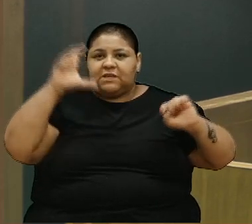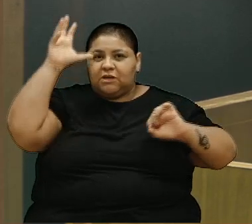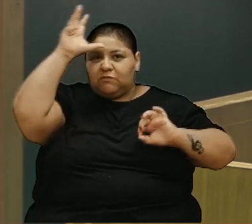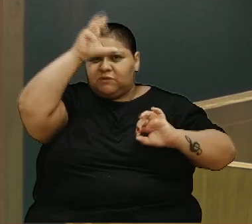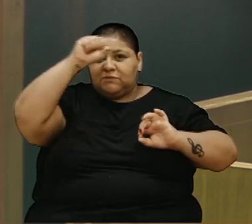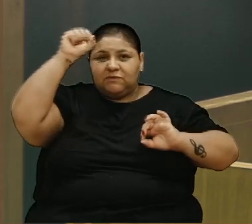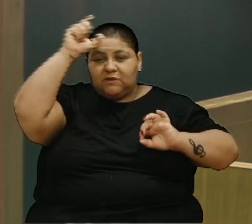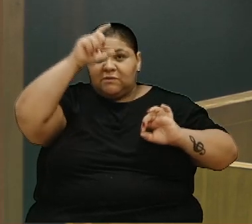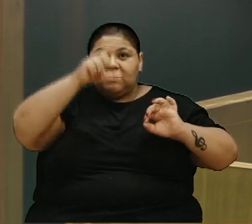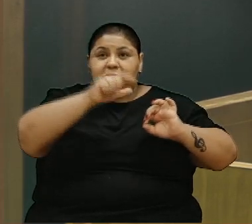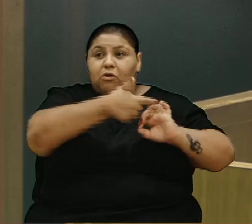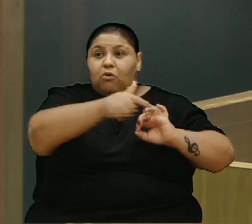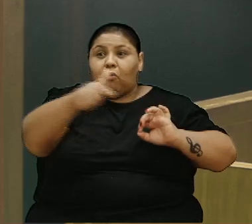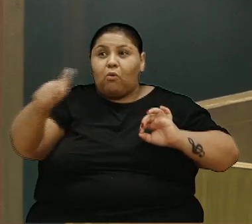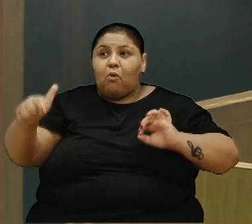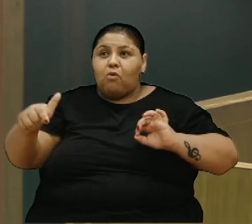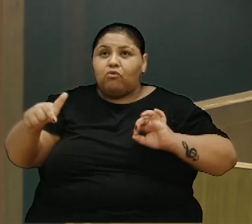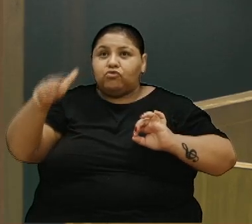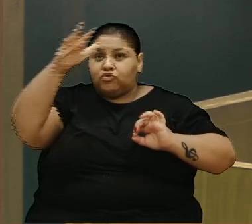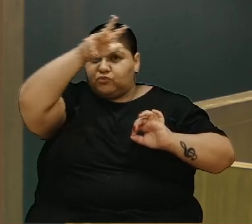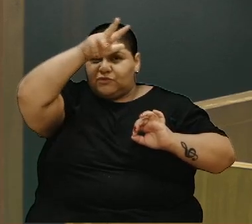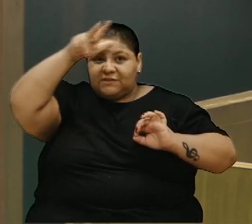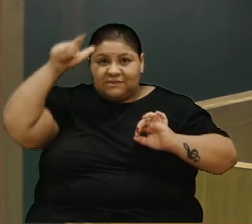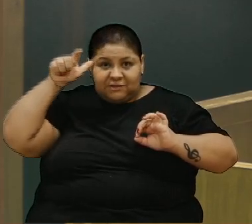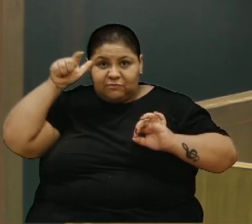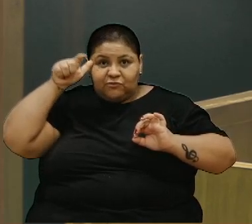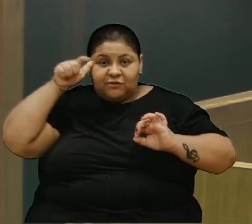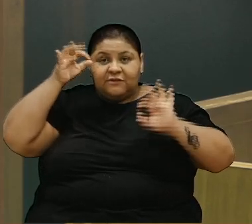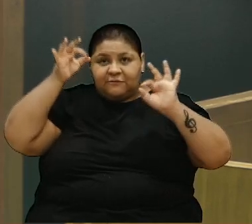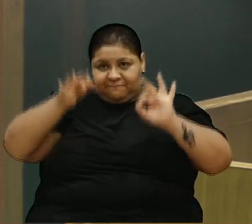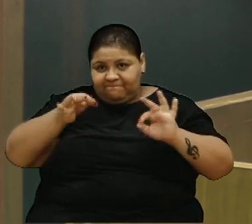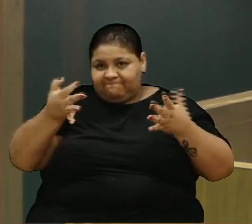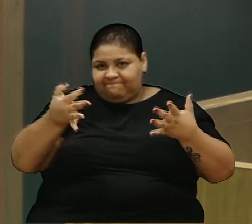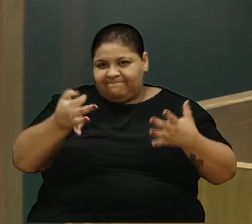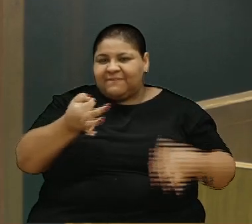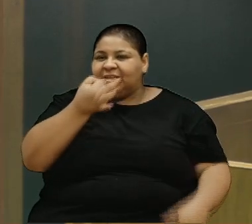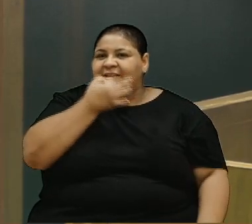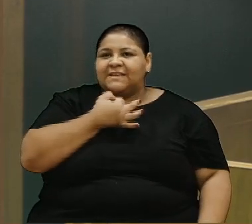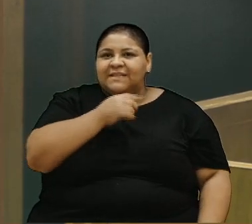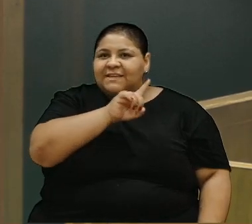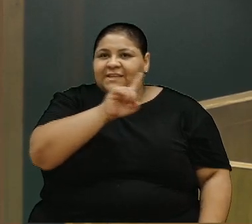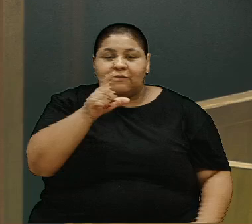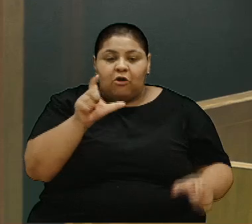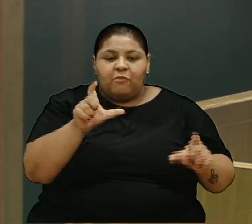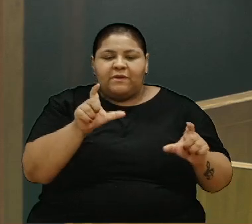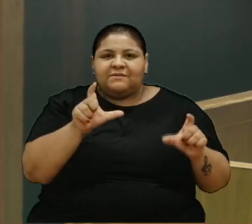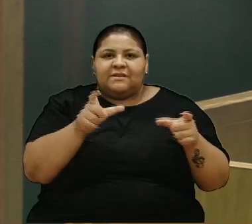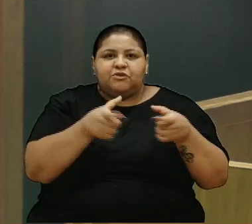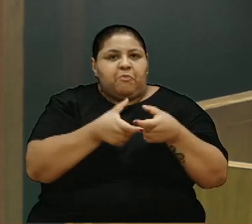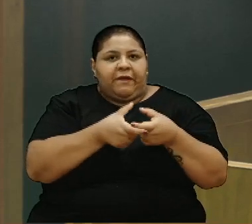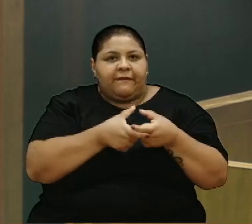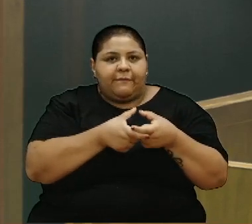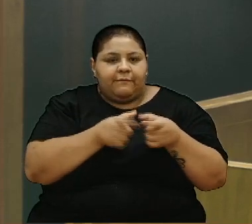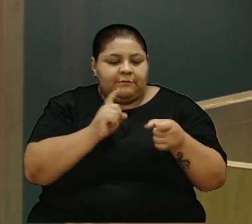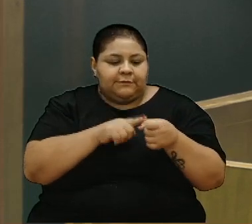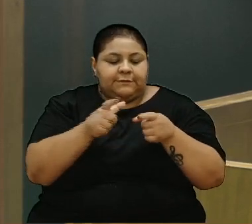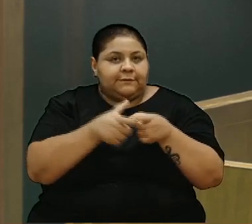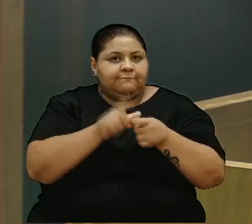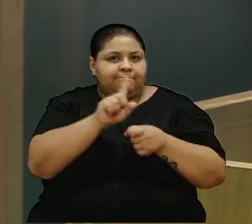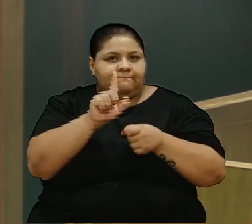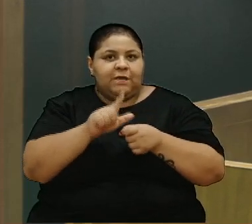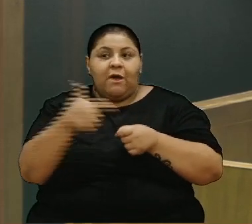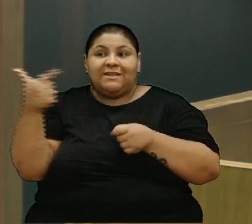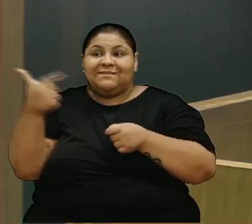grandes municípios e onde vem dando certo. Caxias do Sul não é uma cidade pequena. Não é. É a 2ª maior